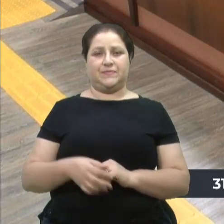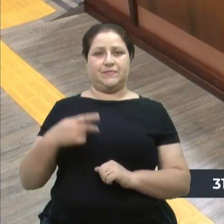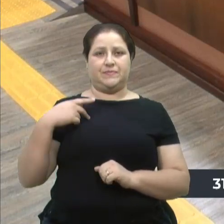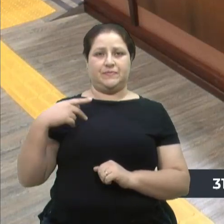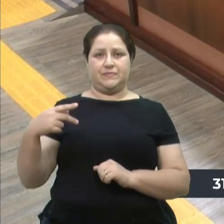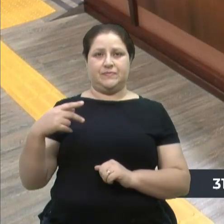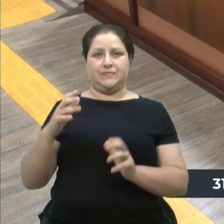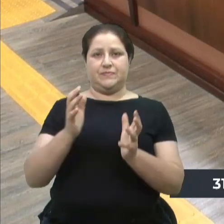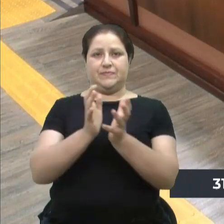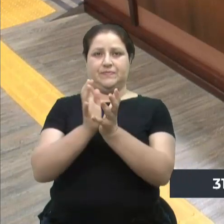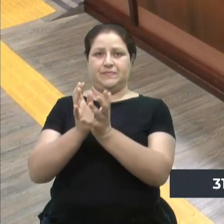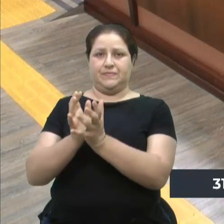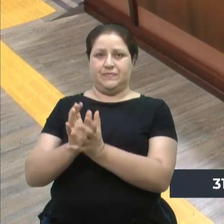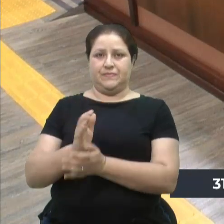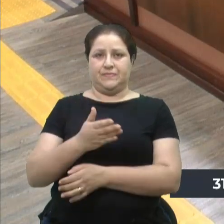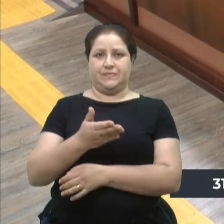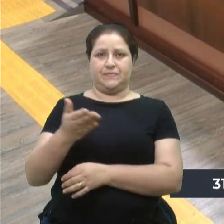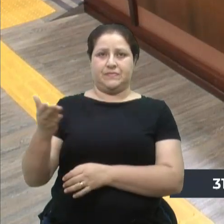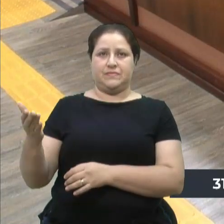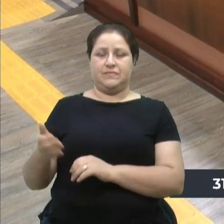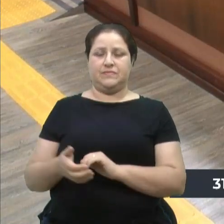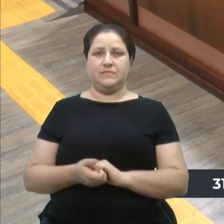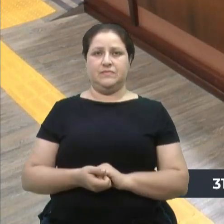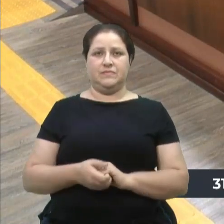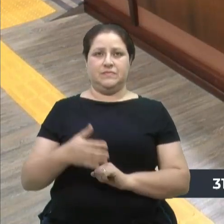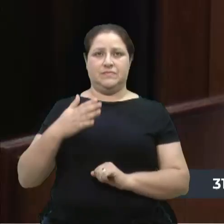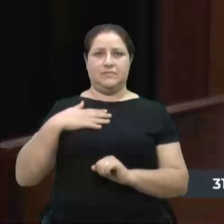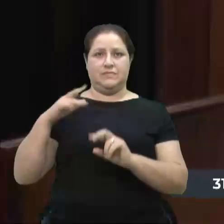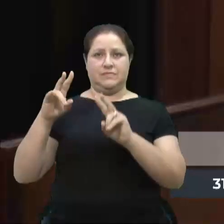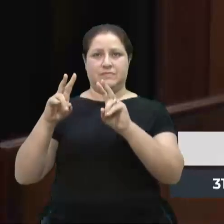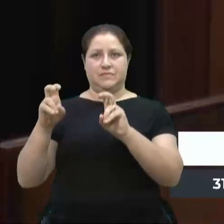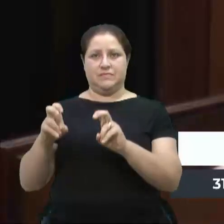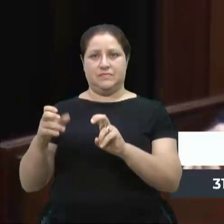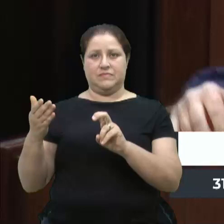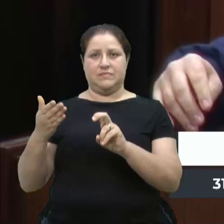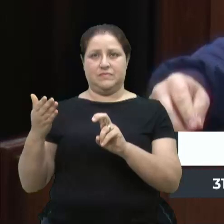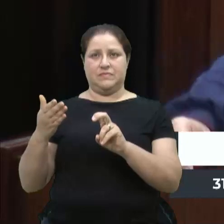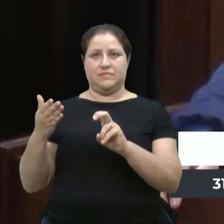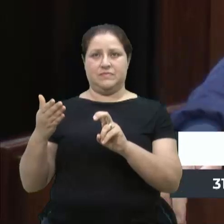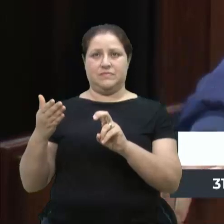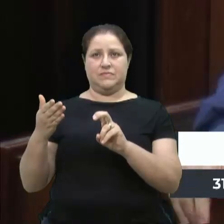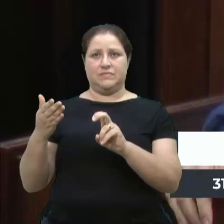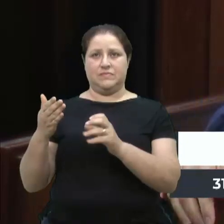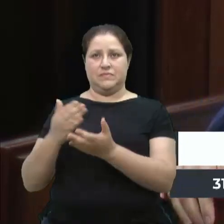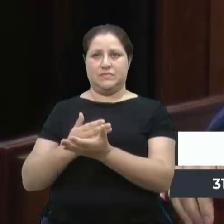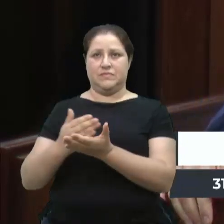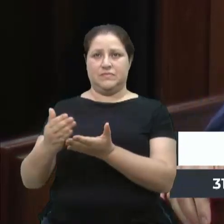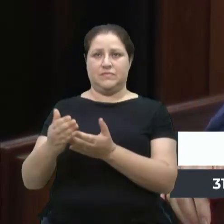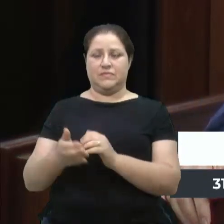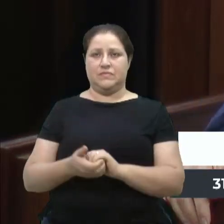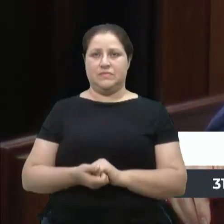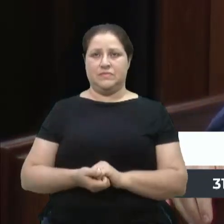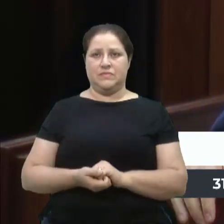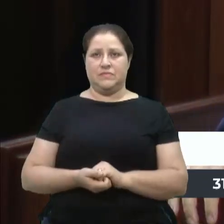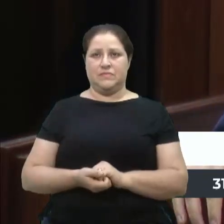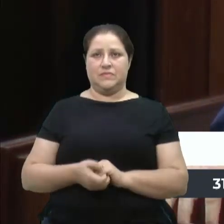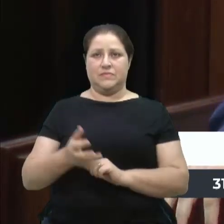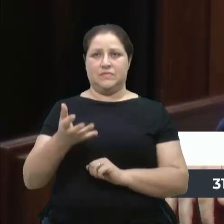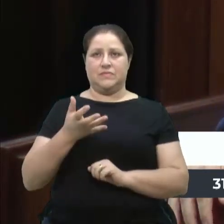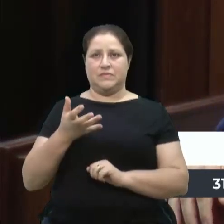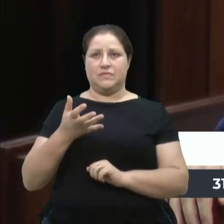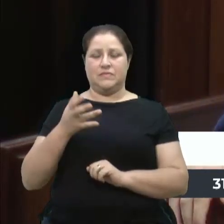Presidente, colegas, meu tema original hoje eu quero fazer